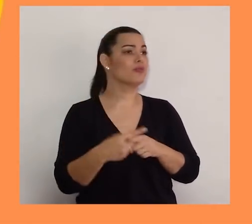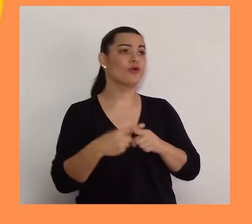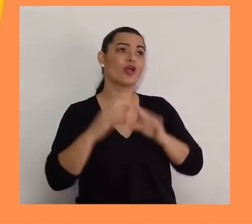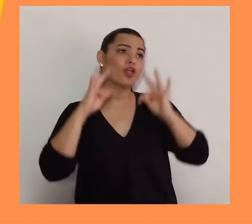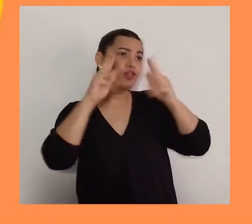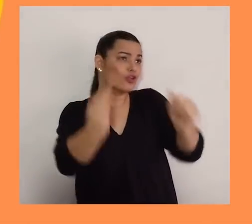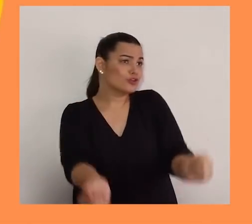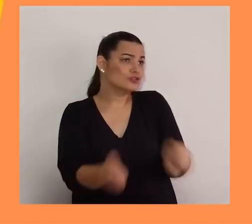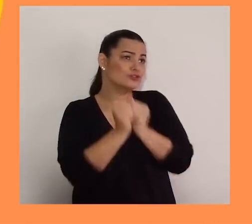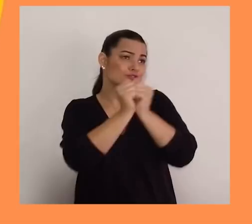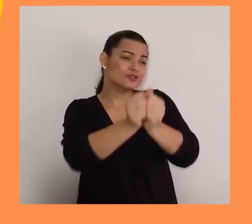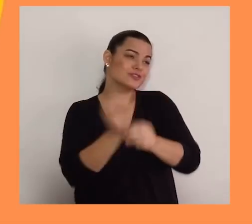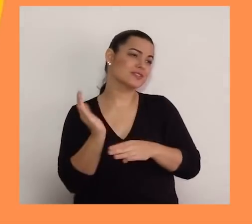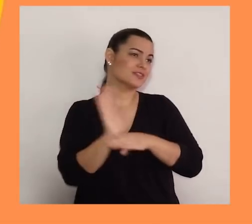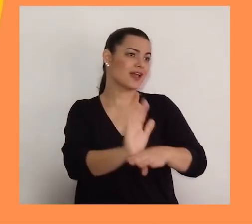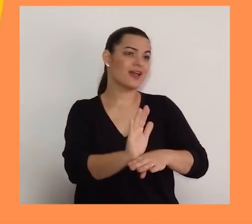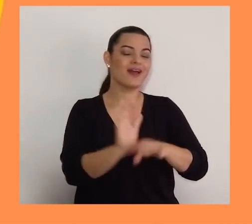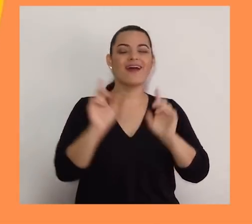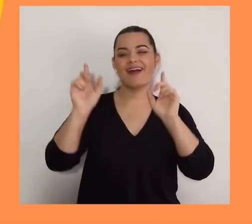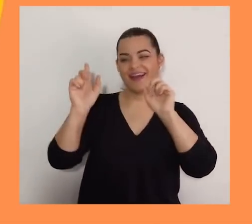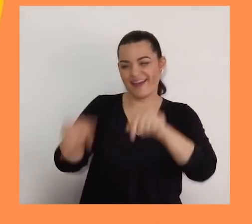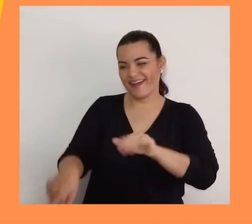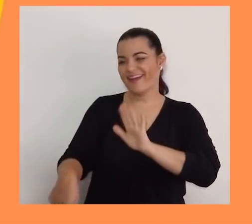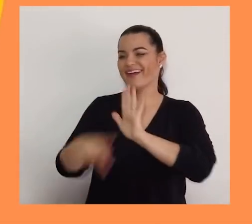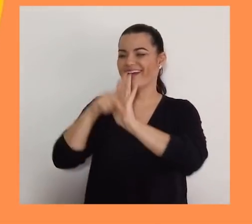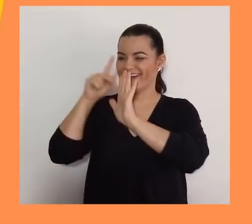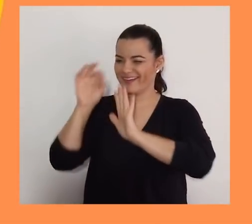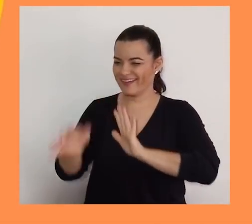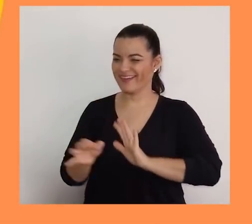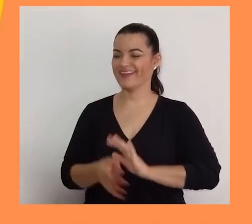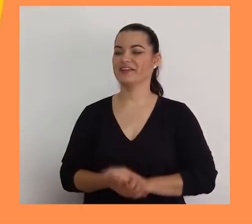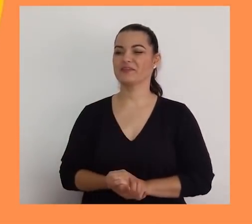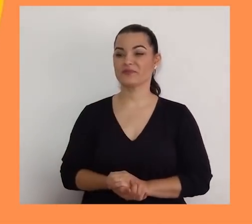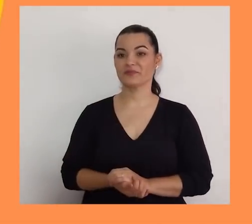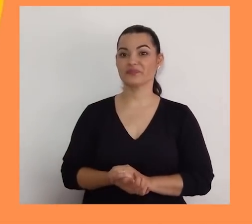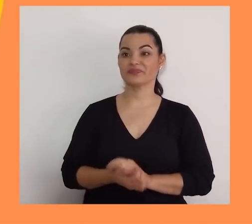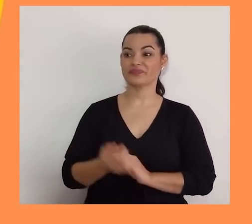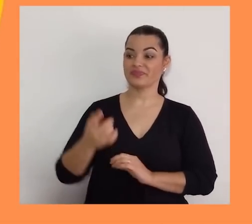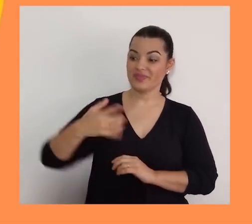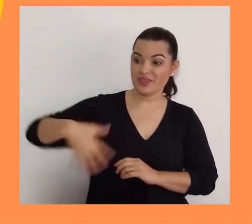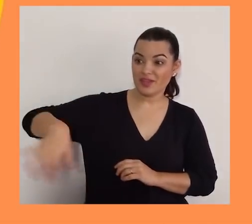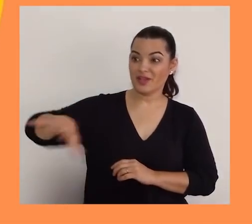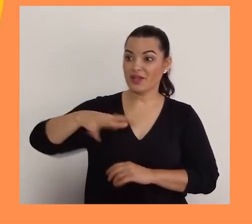que passava por aí.